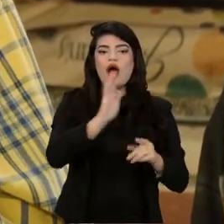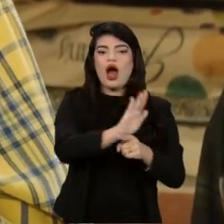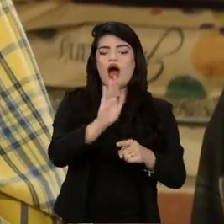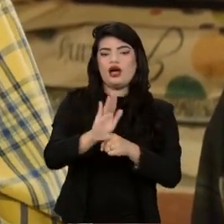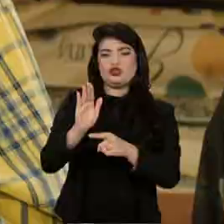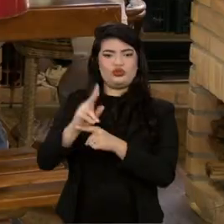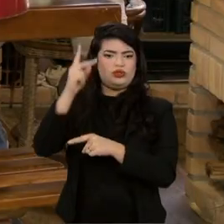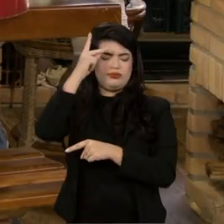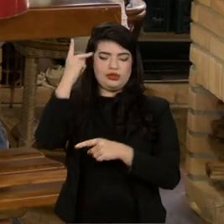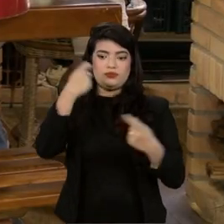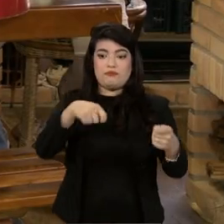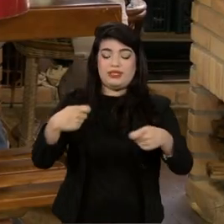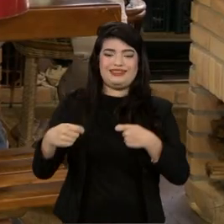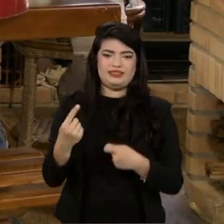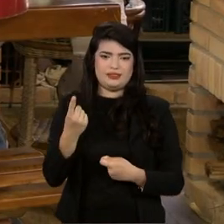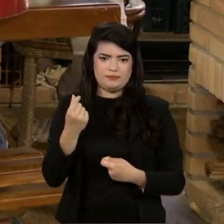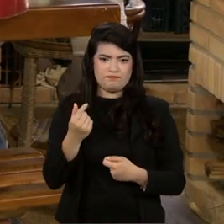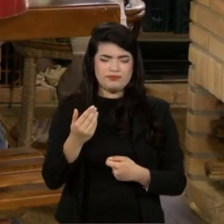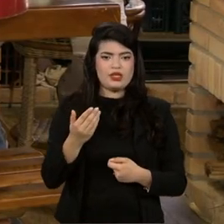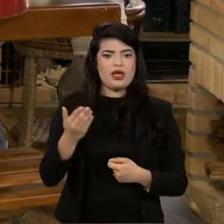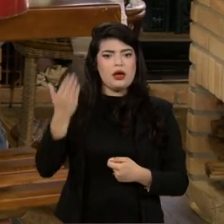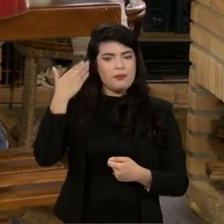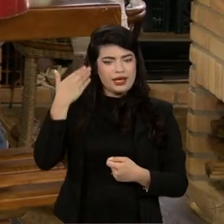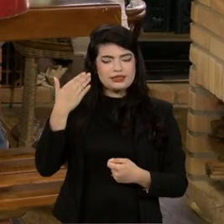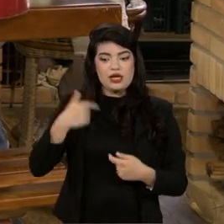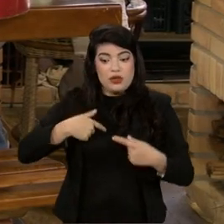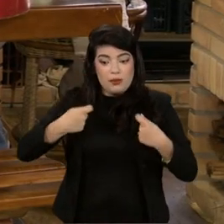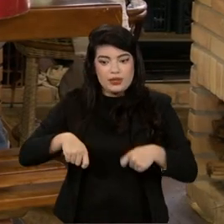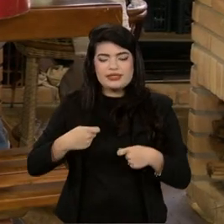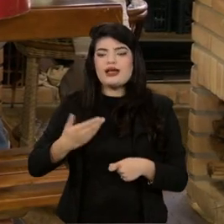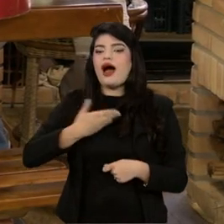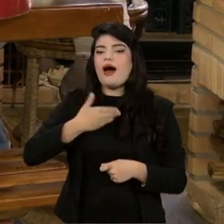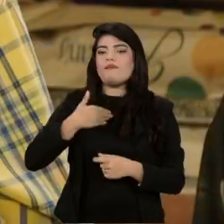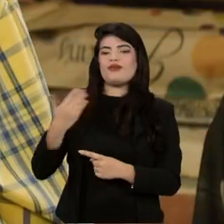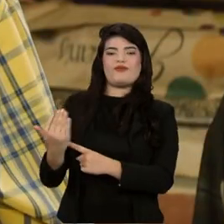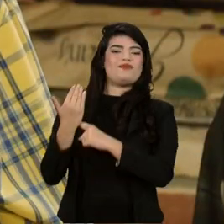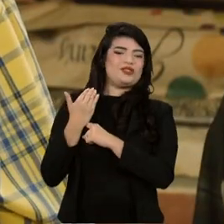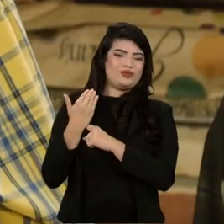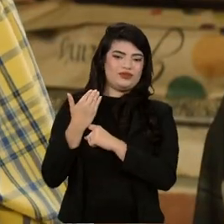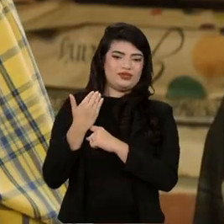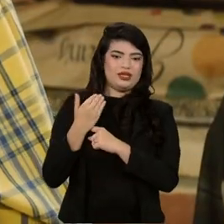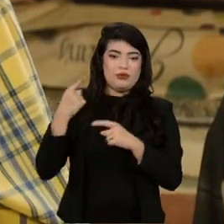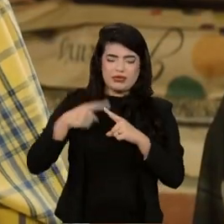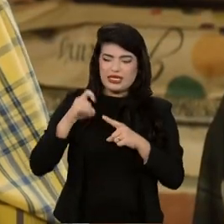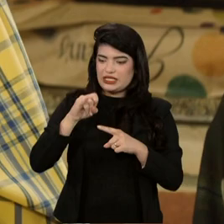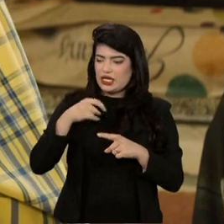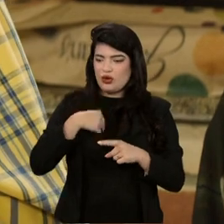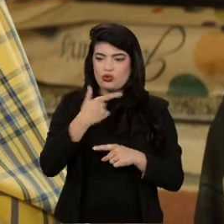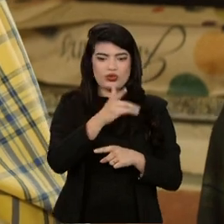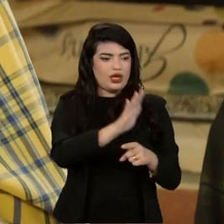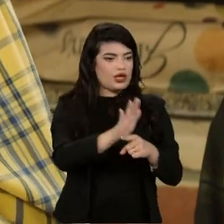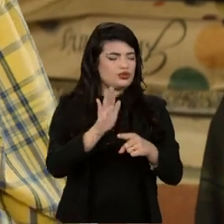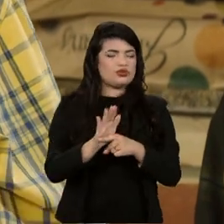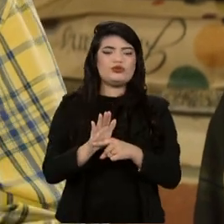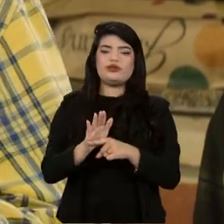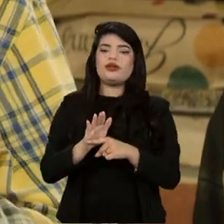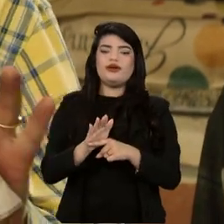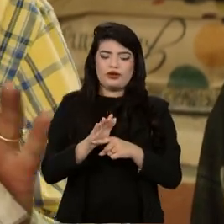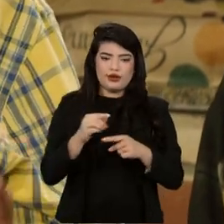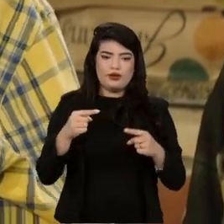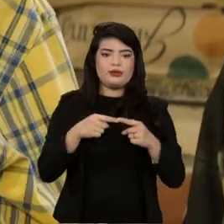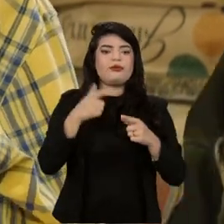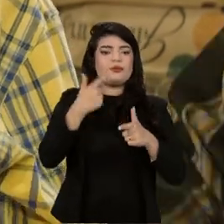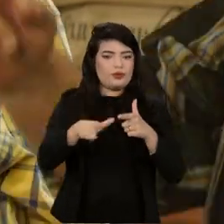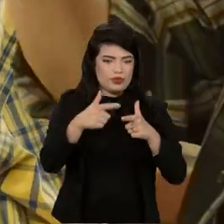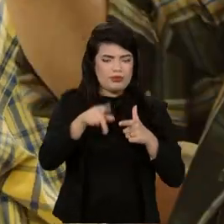fui atendido. Quando eu preciso, sou socorrido na hora por amigos. Por que não fazer o mesmo para o meu semelhante? A verdade é